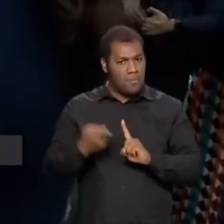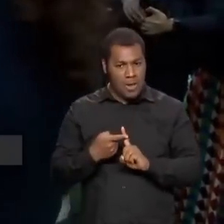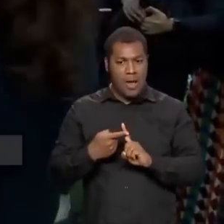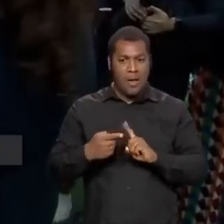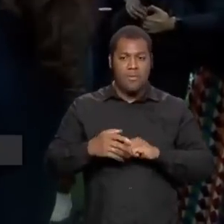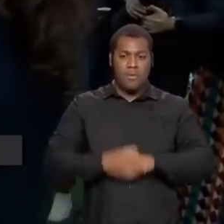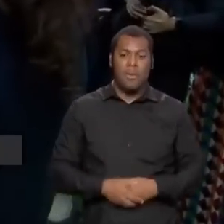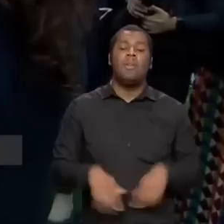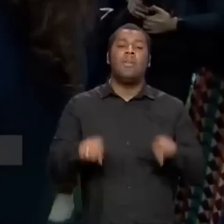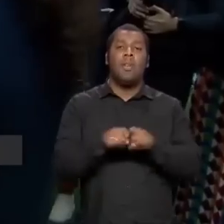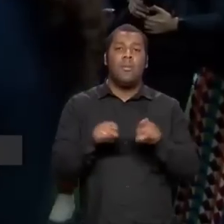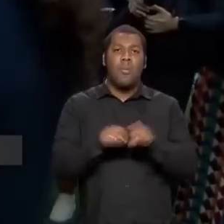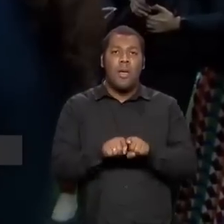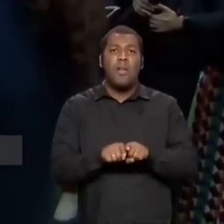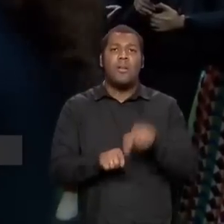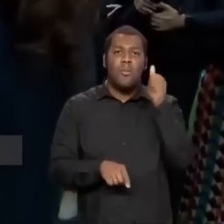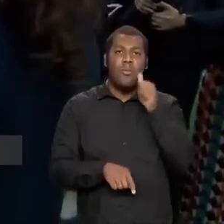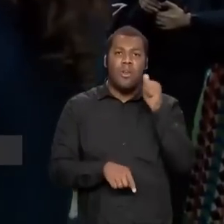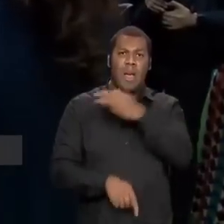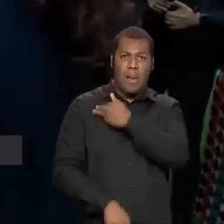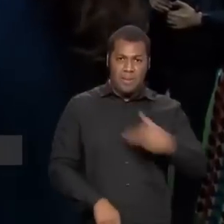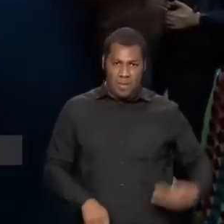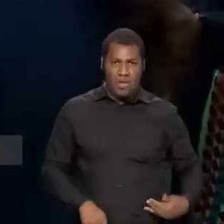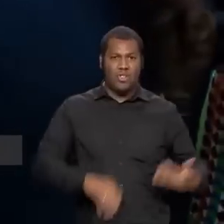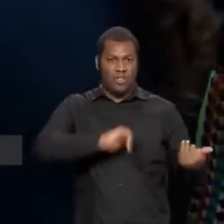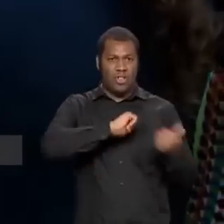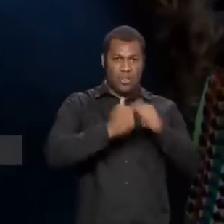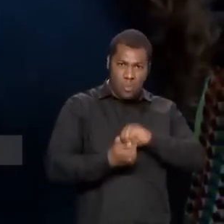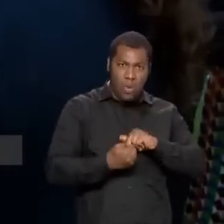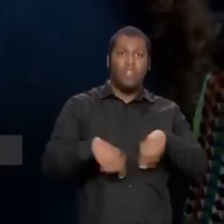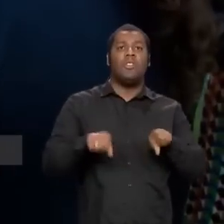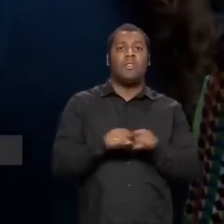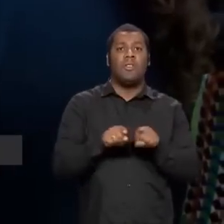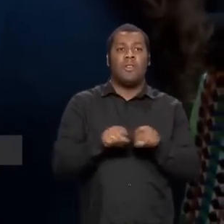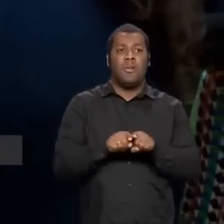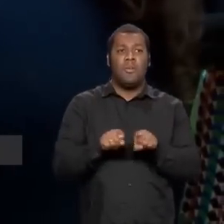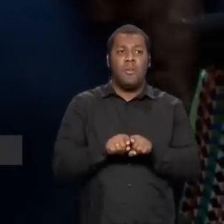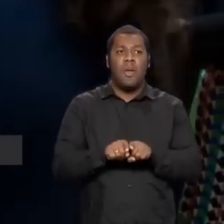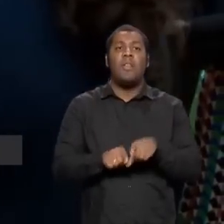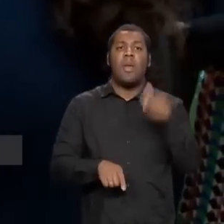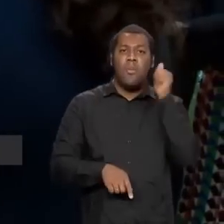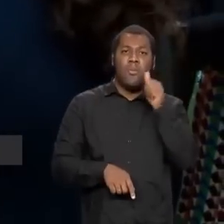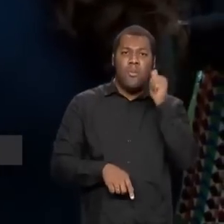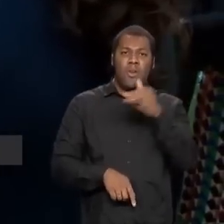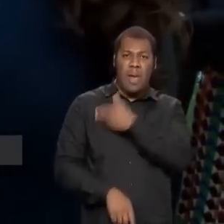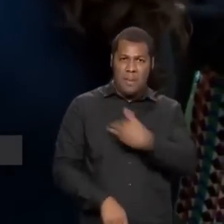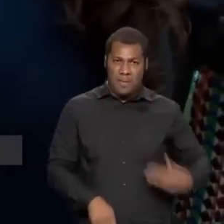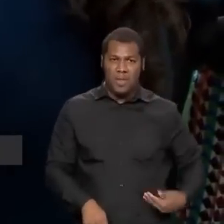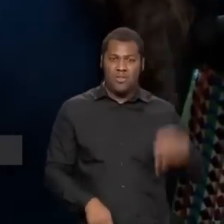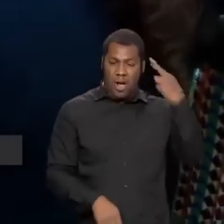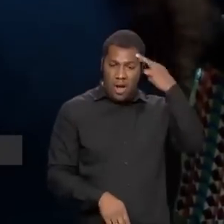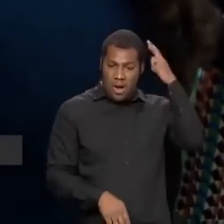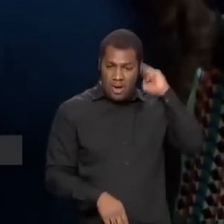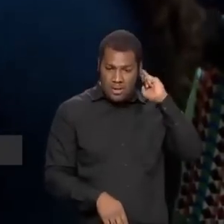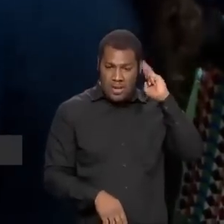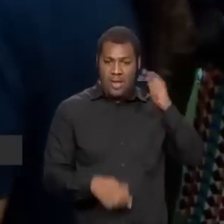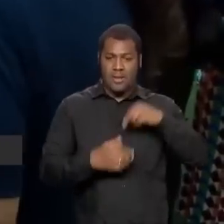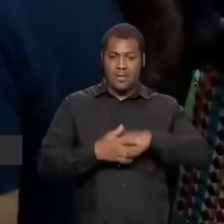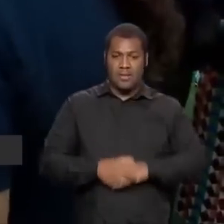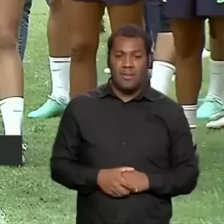ministras, né, de esporte aqui, ministras do governo, ministra Aniele, ministra Cida. Então também,